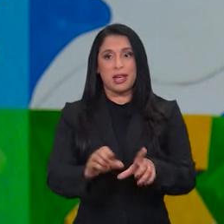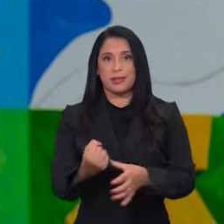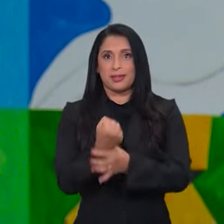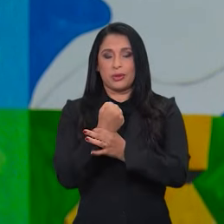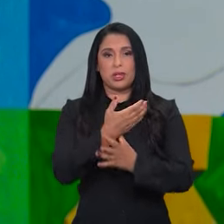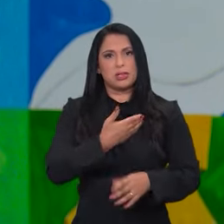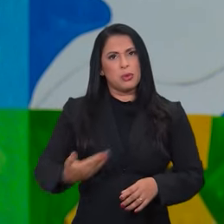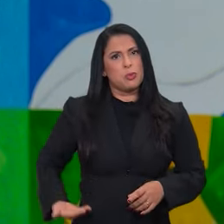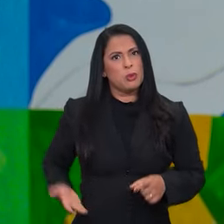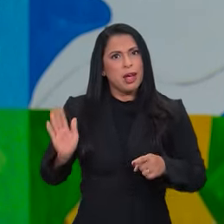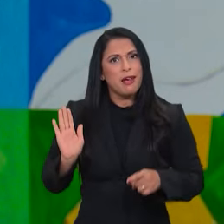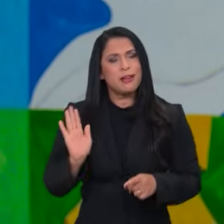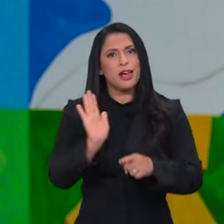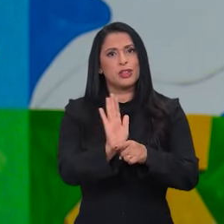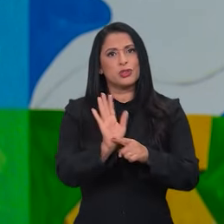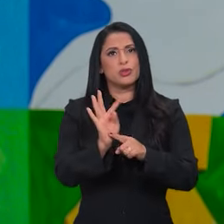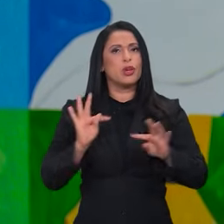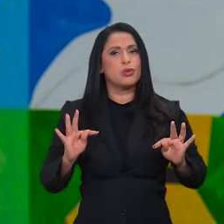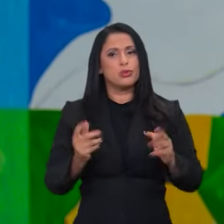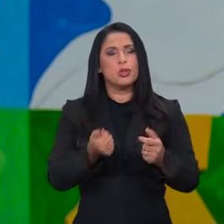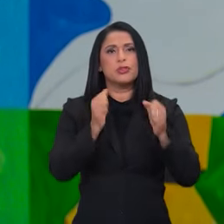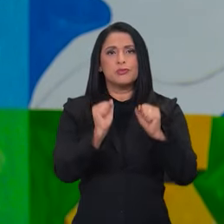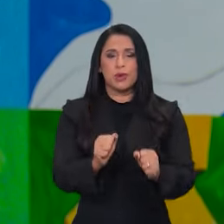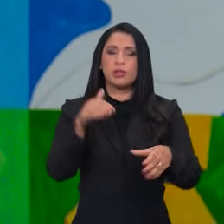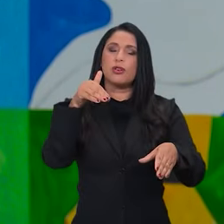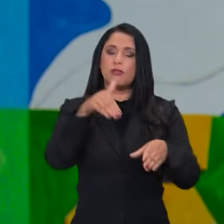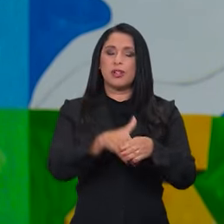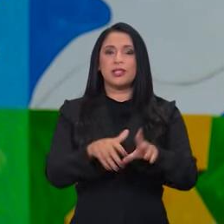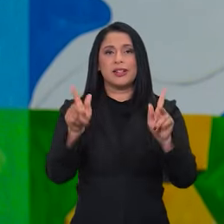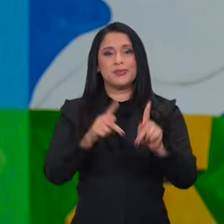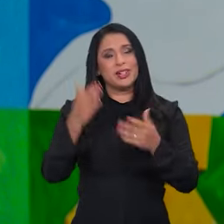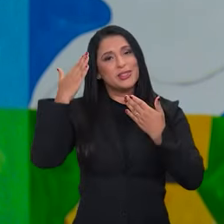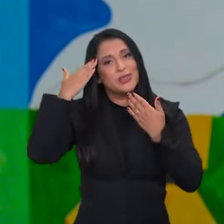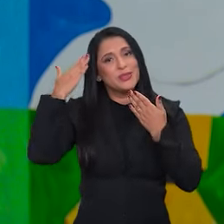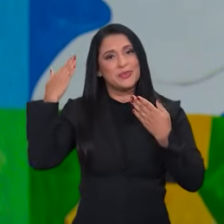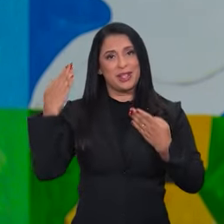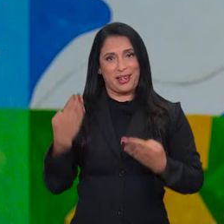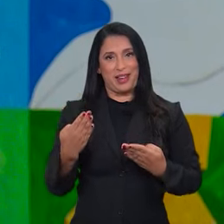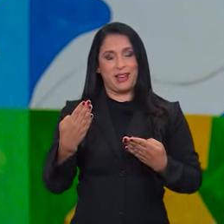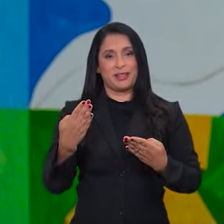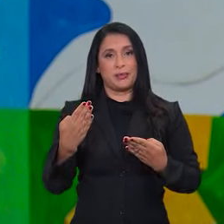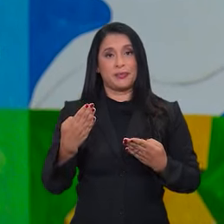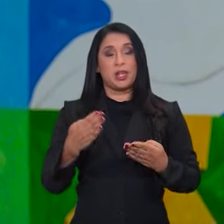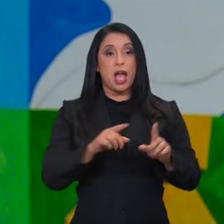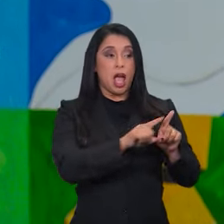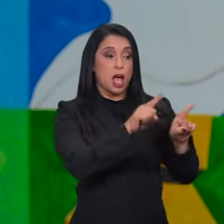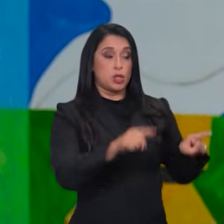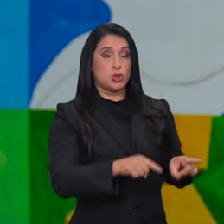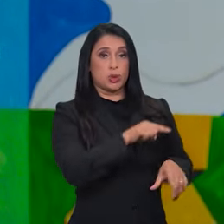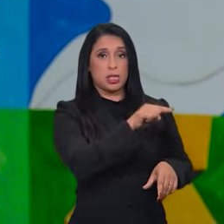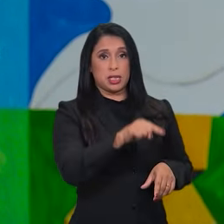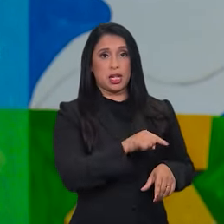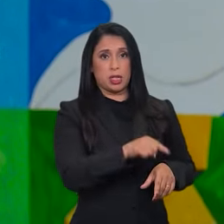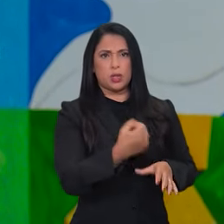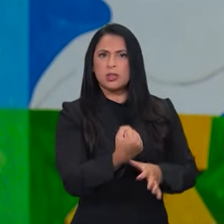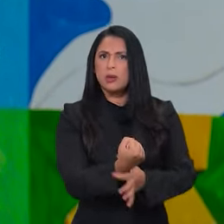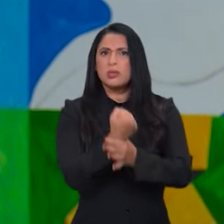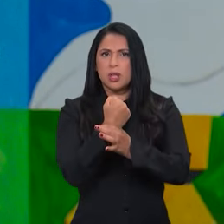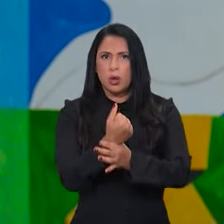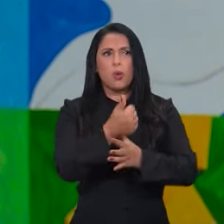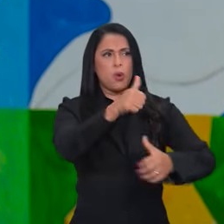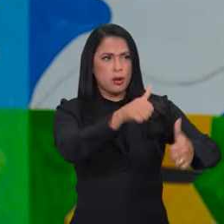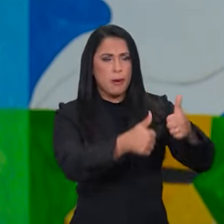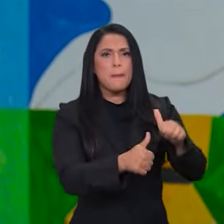Segurança Pública que ajudam a que todos possam votar em paz meu muito obrigada as urnas eletrônicas